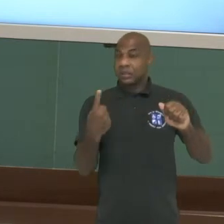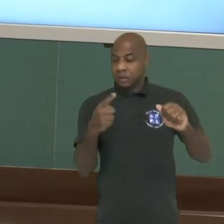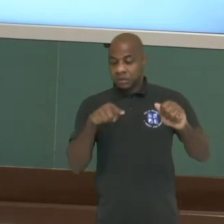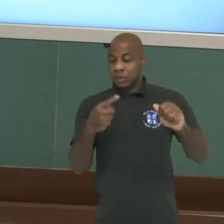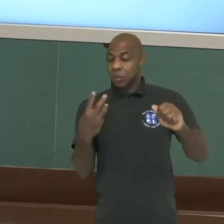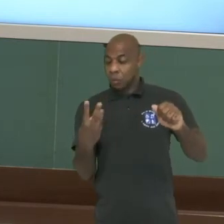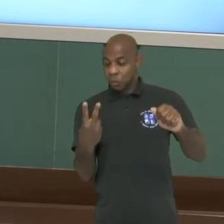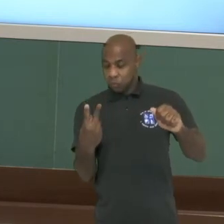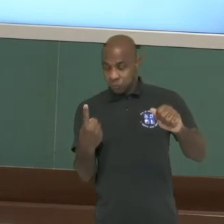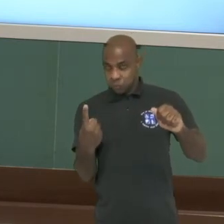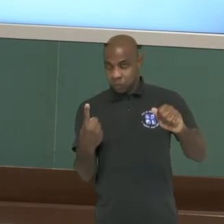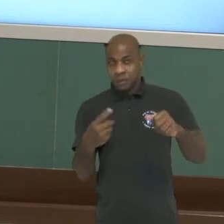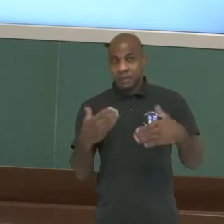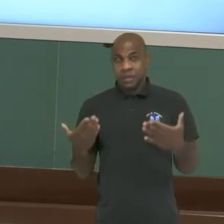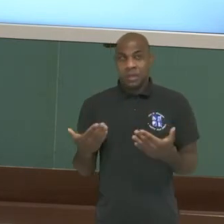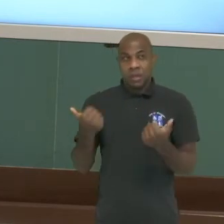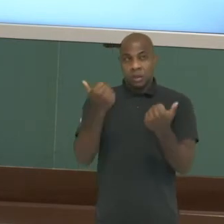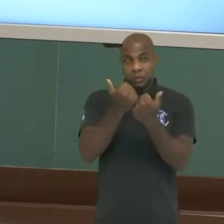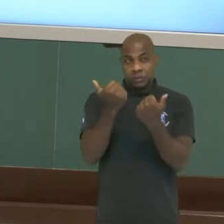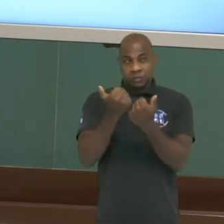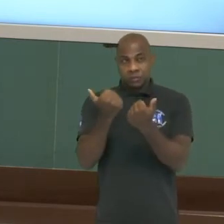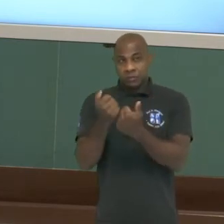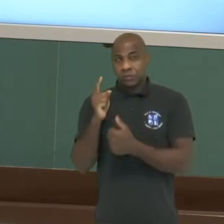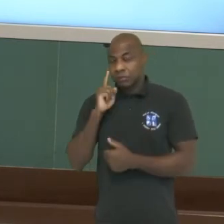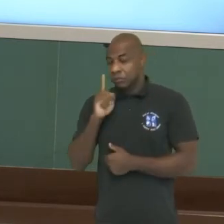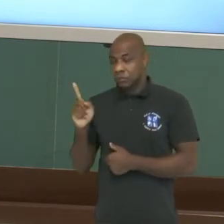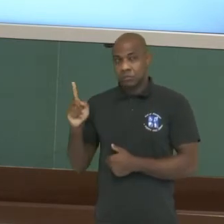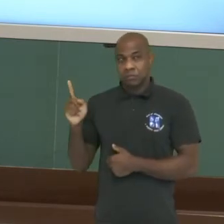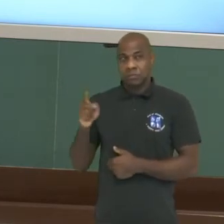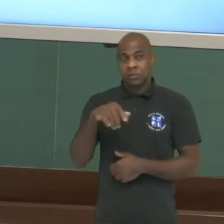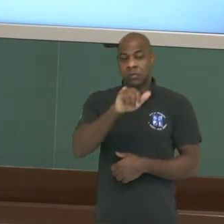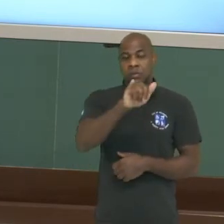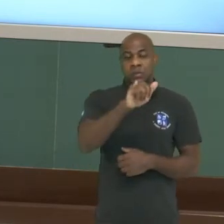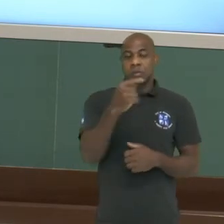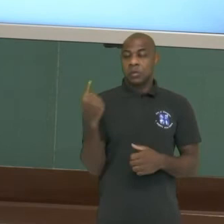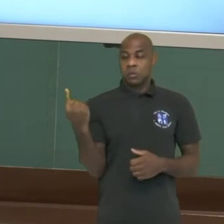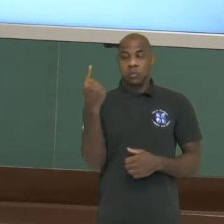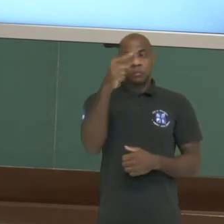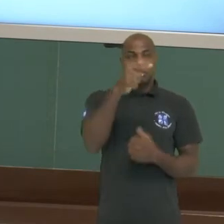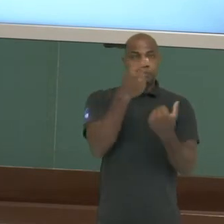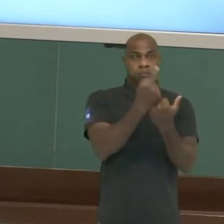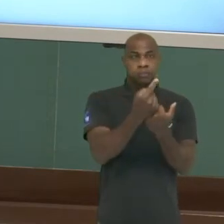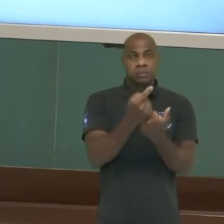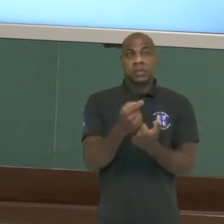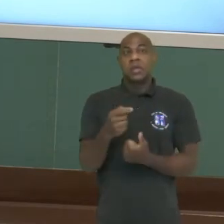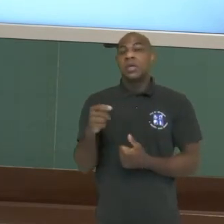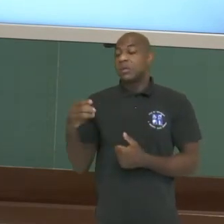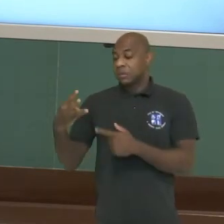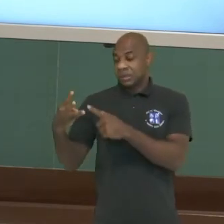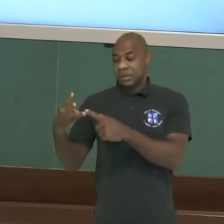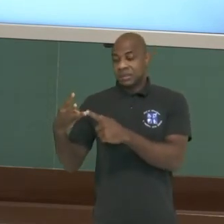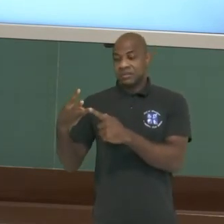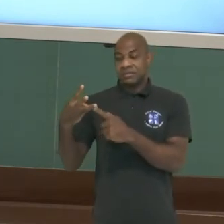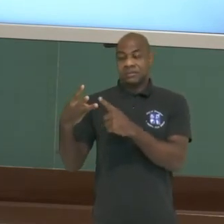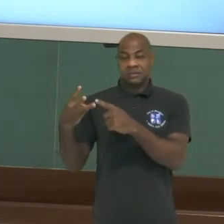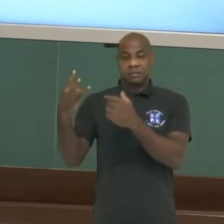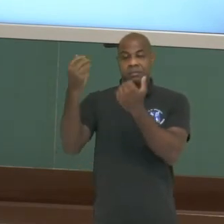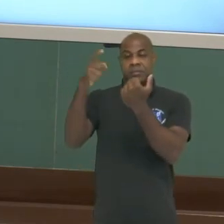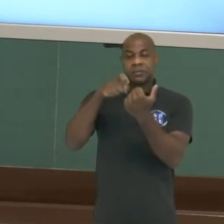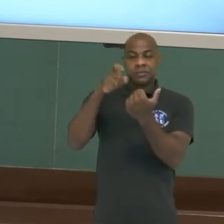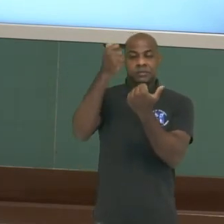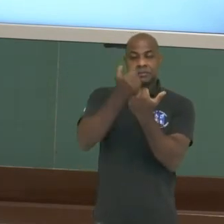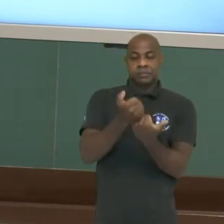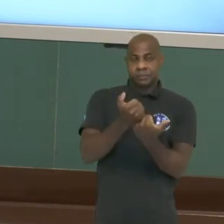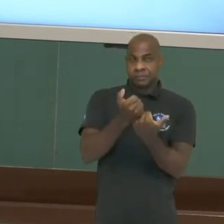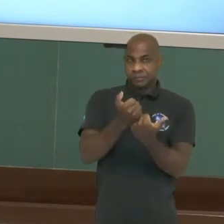Então, substituindo aqui no lugar do y o 1 e no lugar do x o 3. Agora, fazendo aquelas